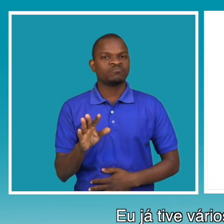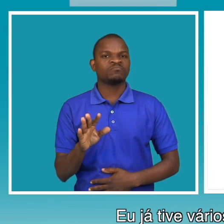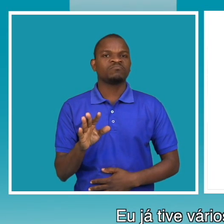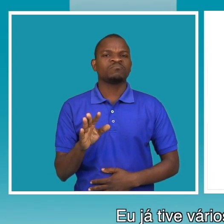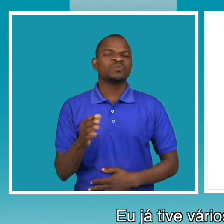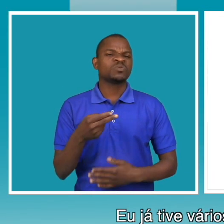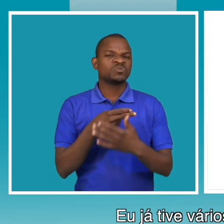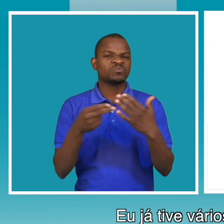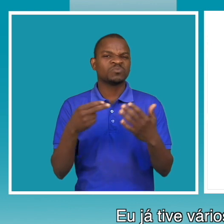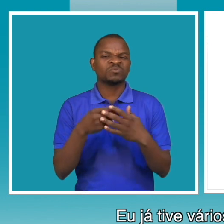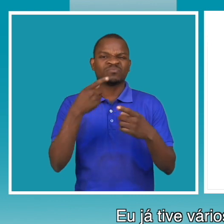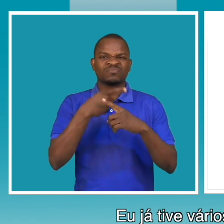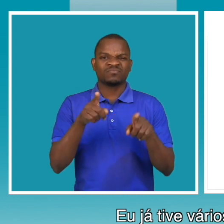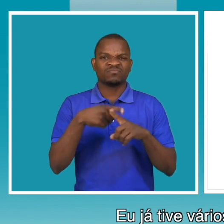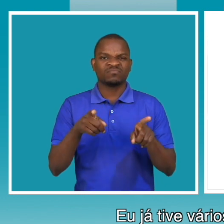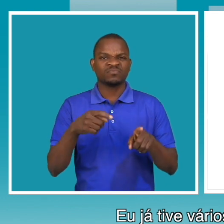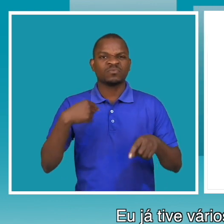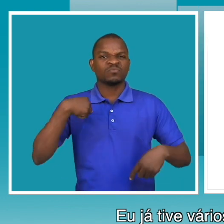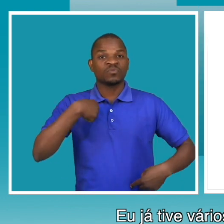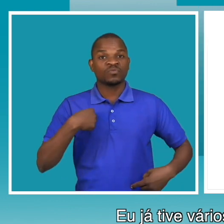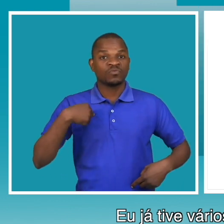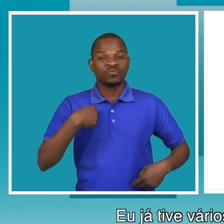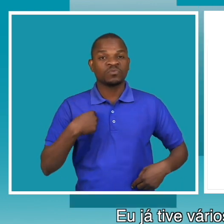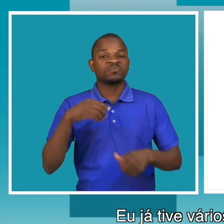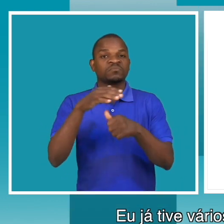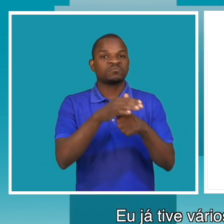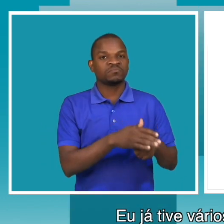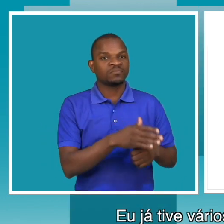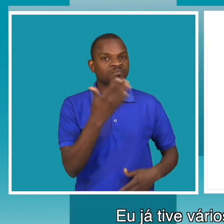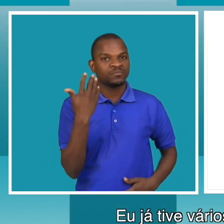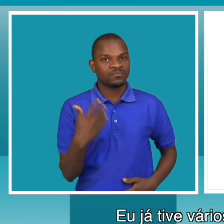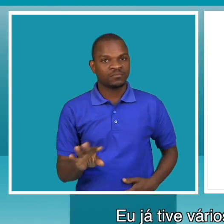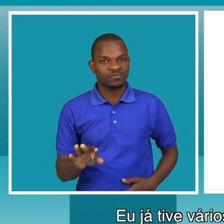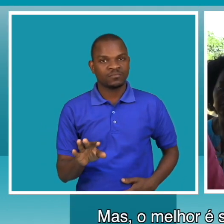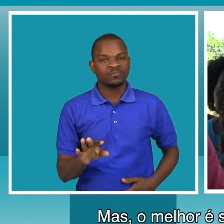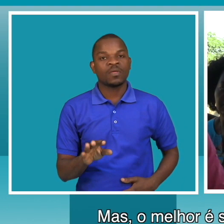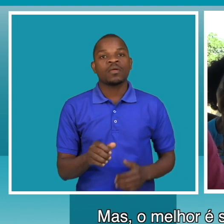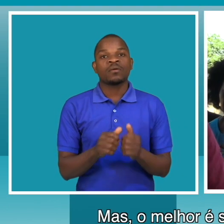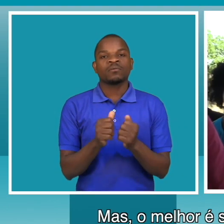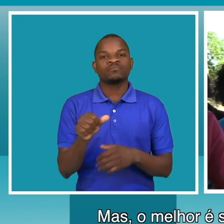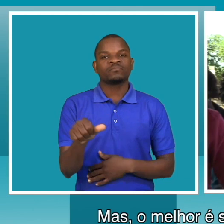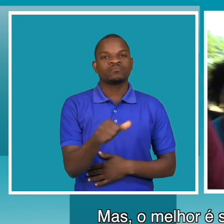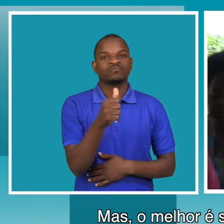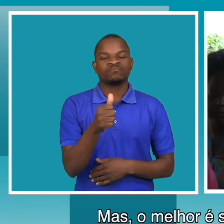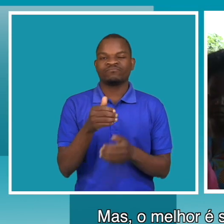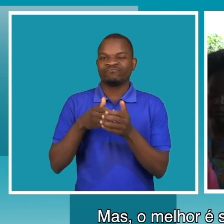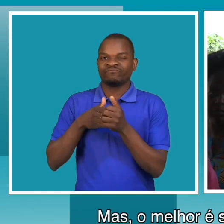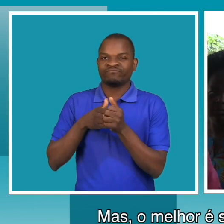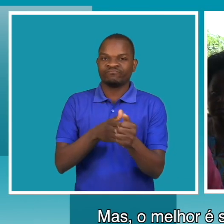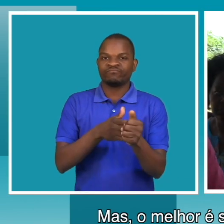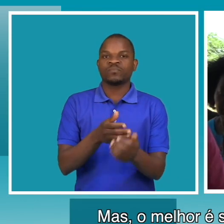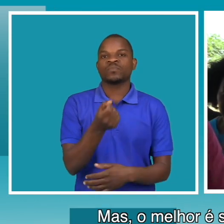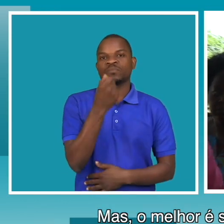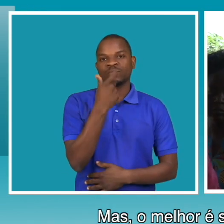cada nome, eu já fui decepcionada, discriminada, tudo. Mas o melhor é